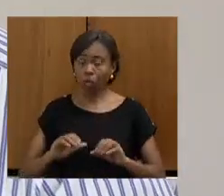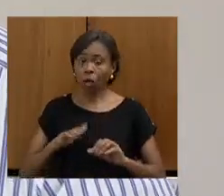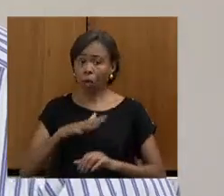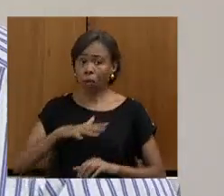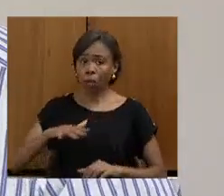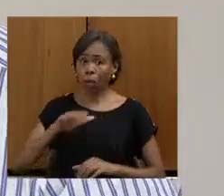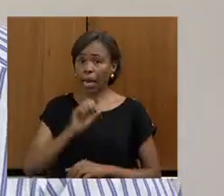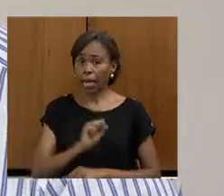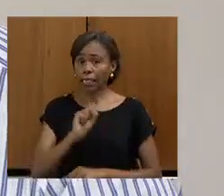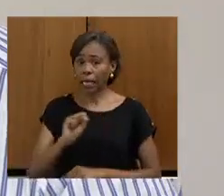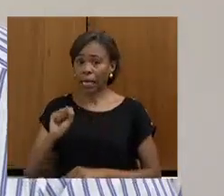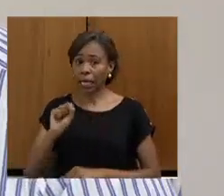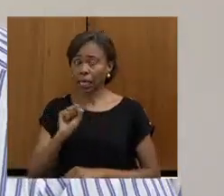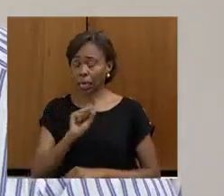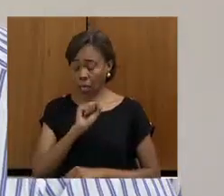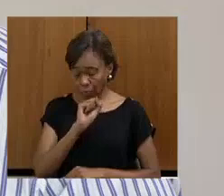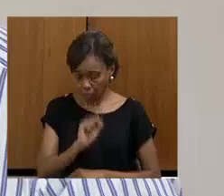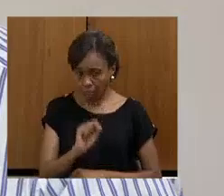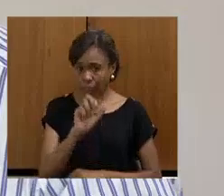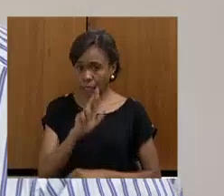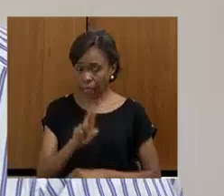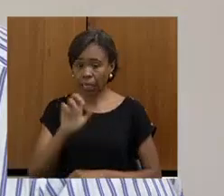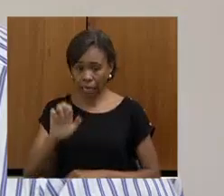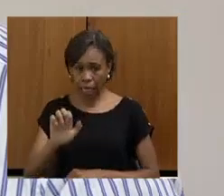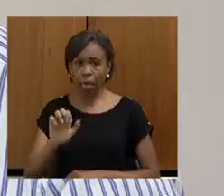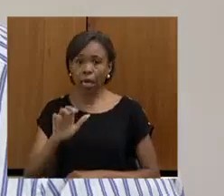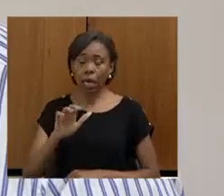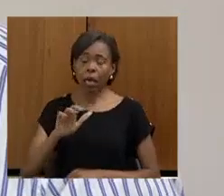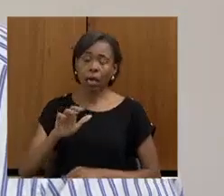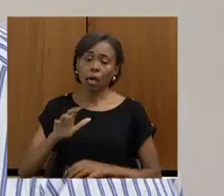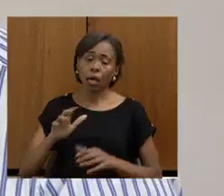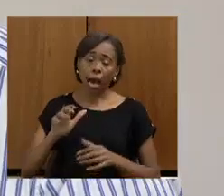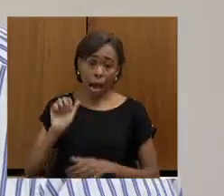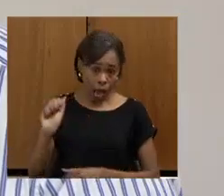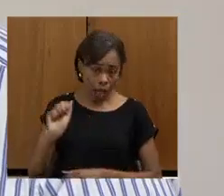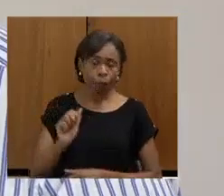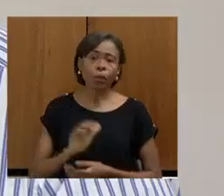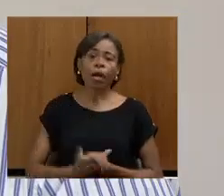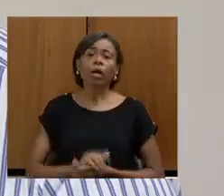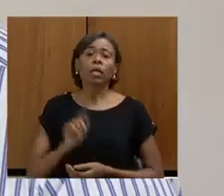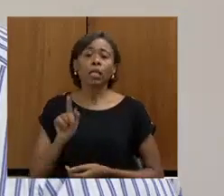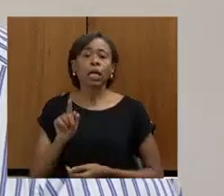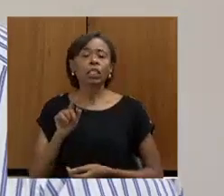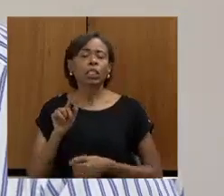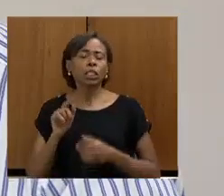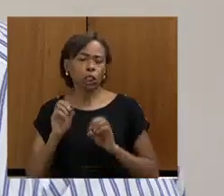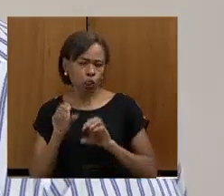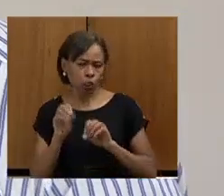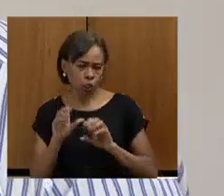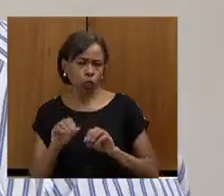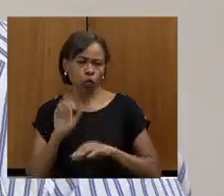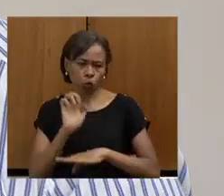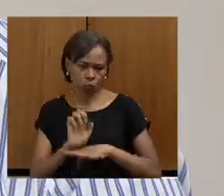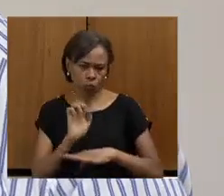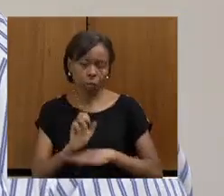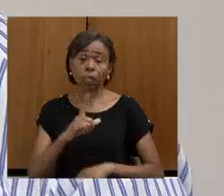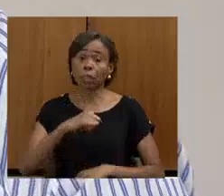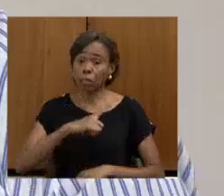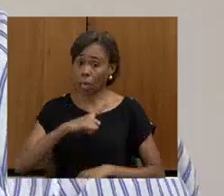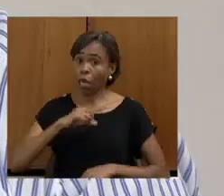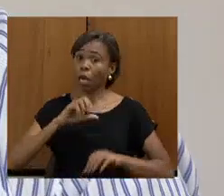como as demais 46 regionais de ensino do Estado, possuem um serviço de apoio e inclusão.